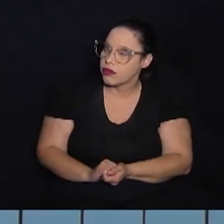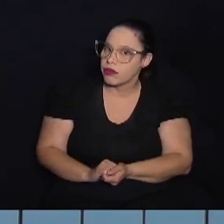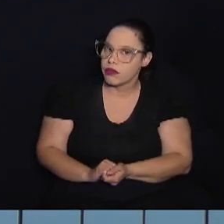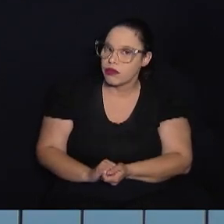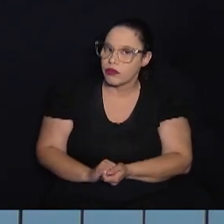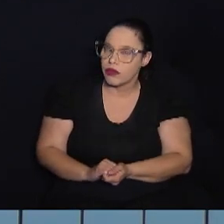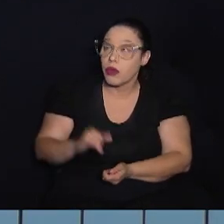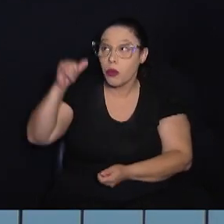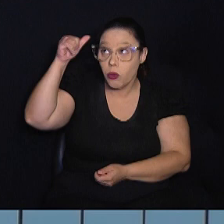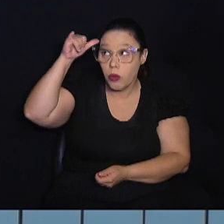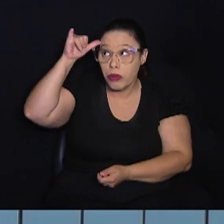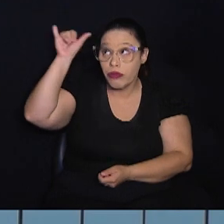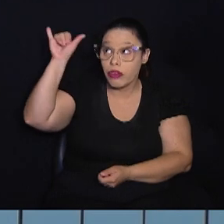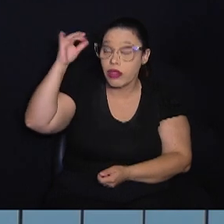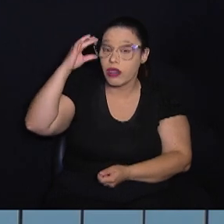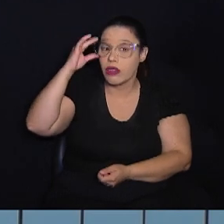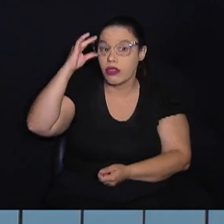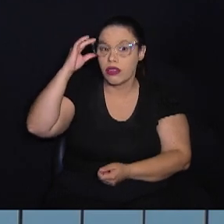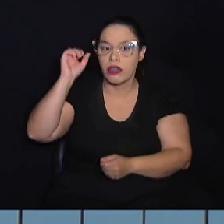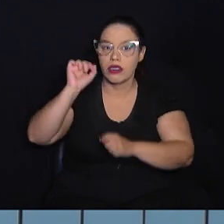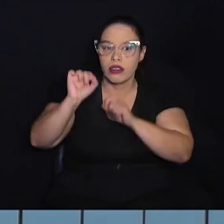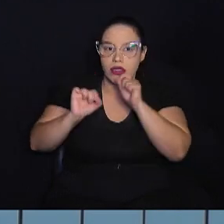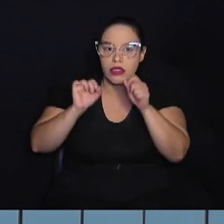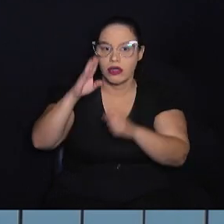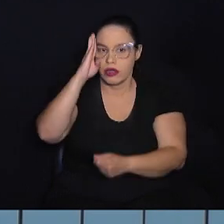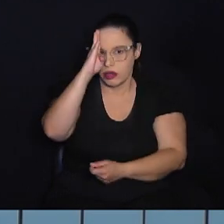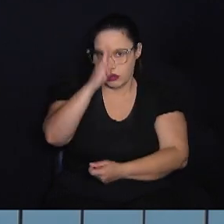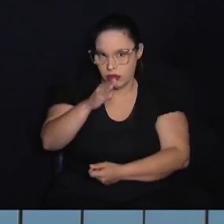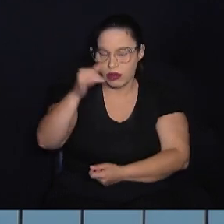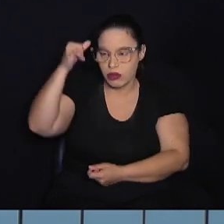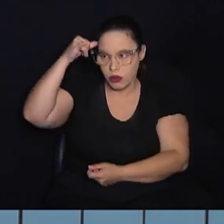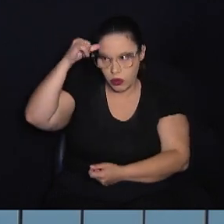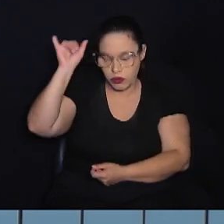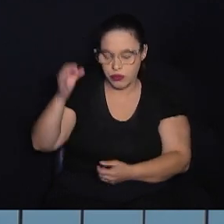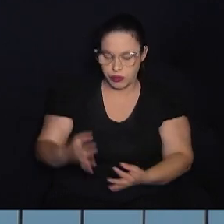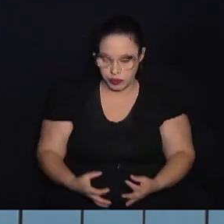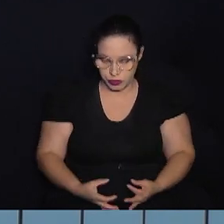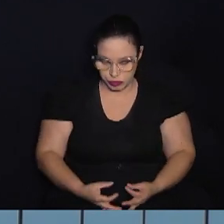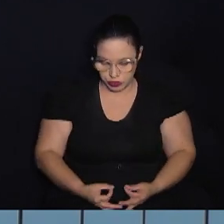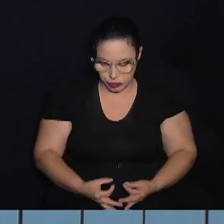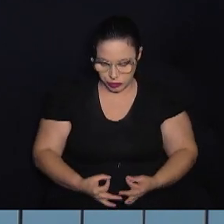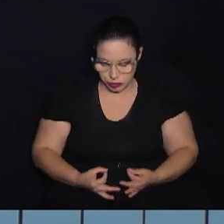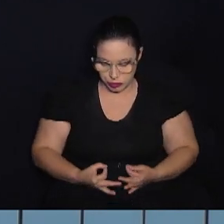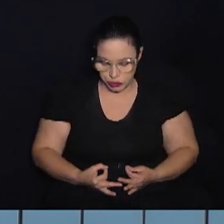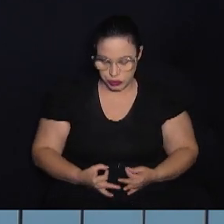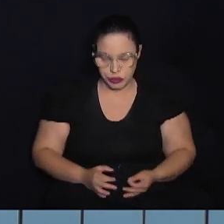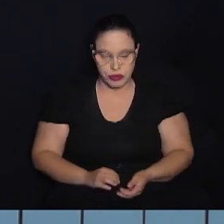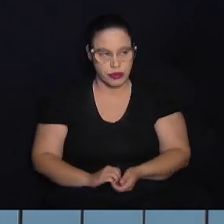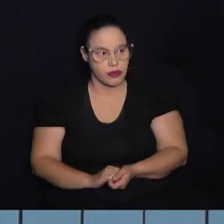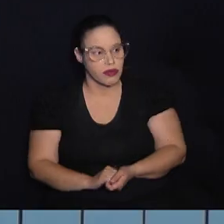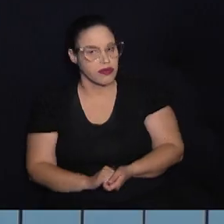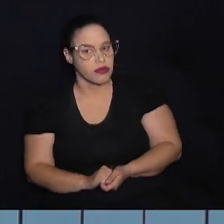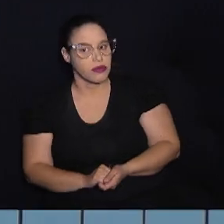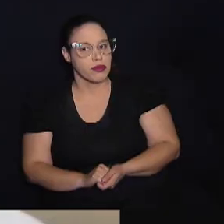sobre prevenção, né? Quais são as principais formas de prevenir o câncer de bexiga?